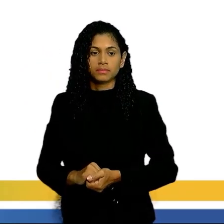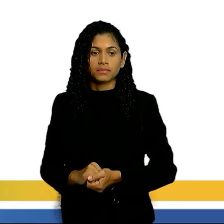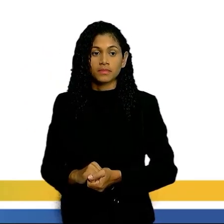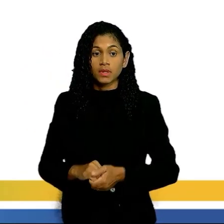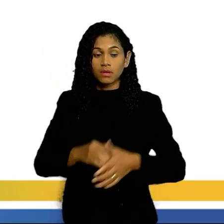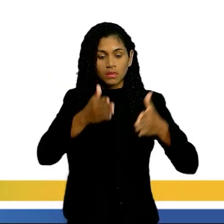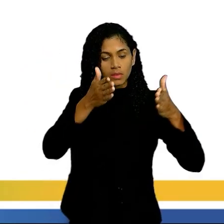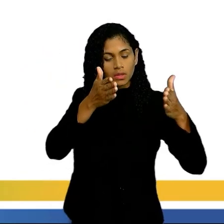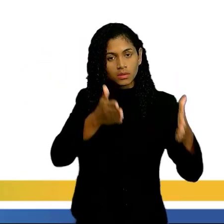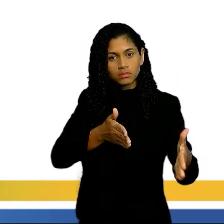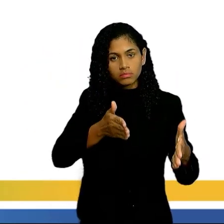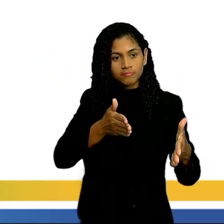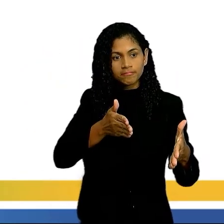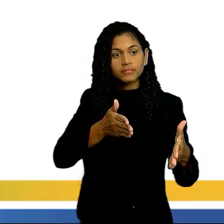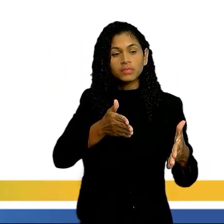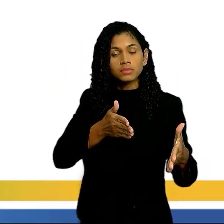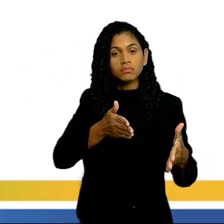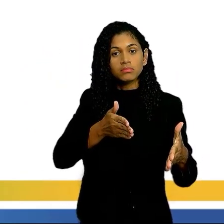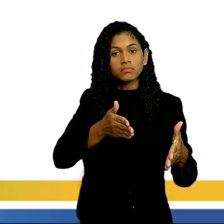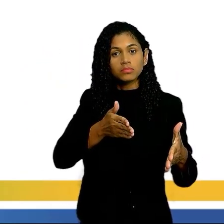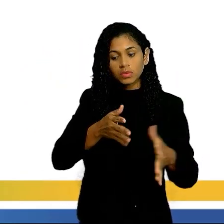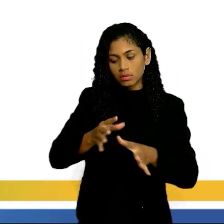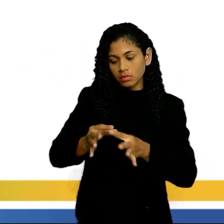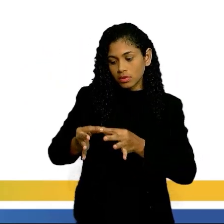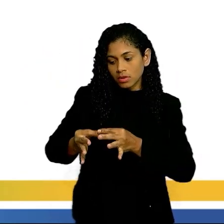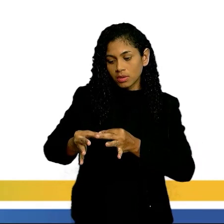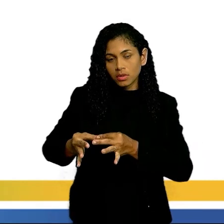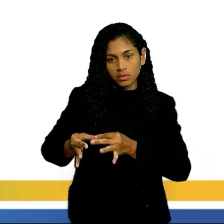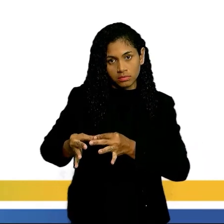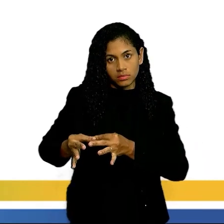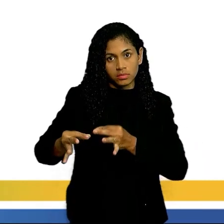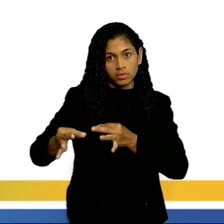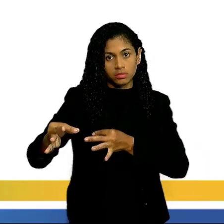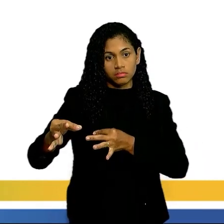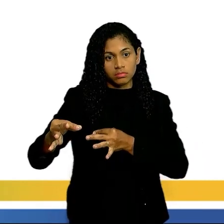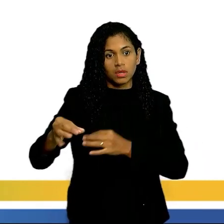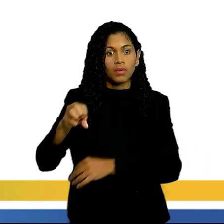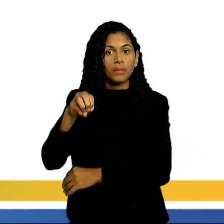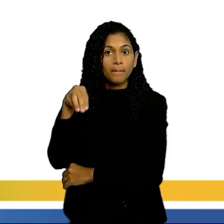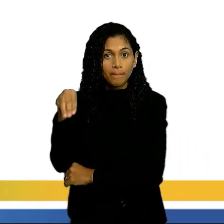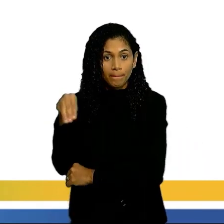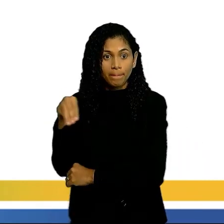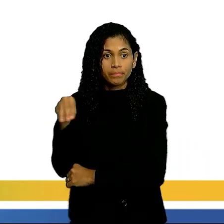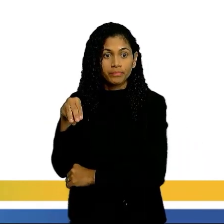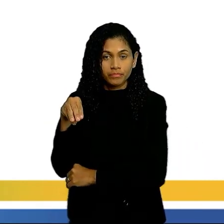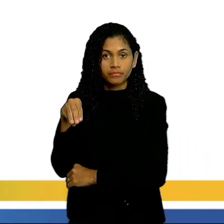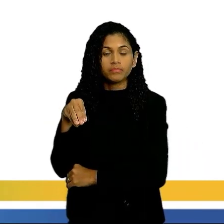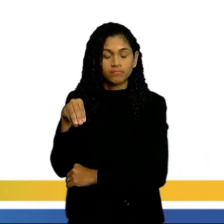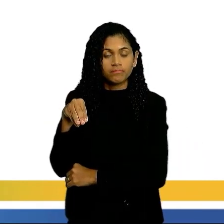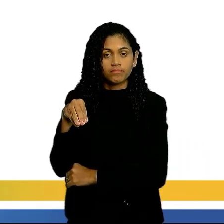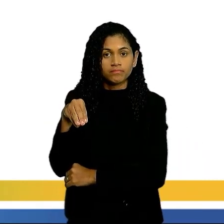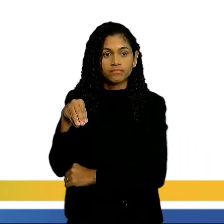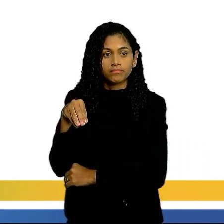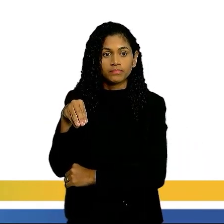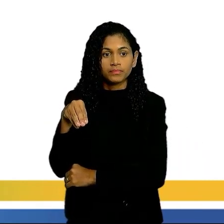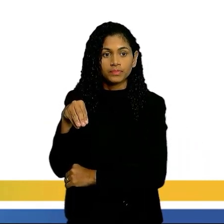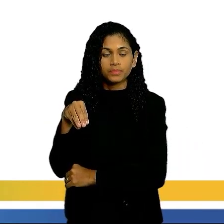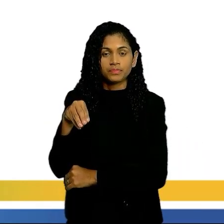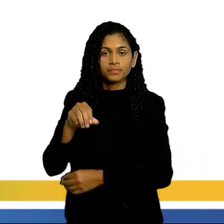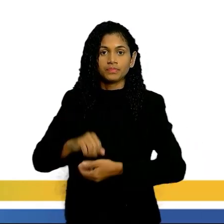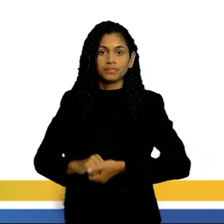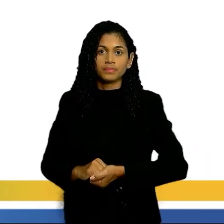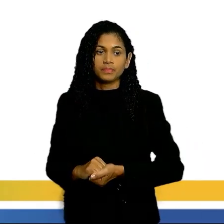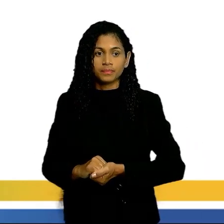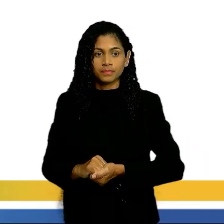parte. Comprimento. Nós vamos trabalhar com metro, certo? E o símbolo que representa aí é o